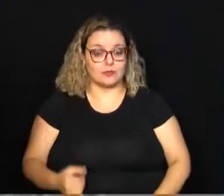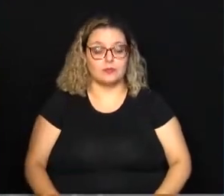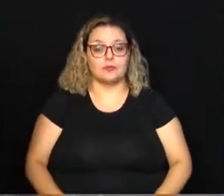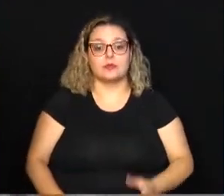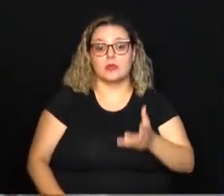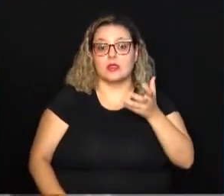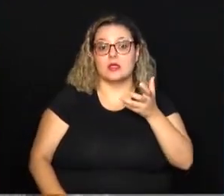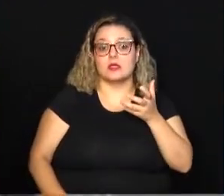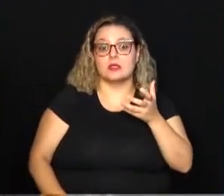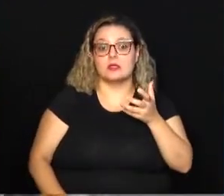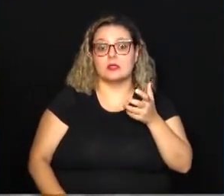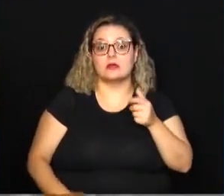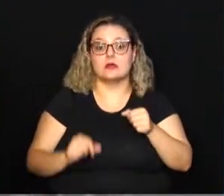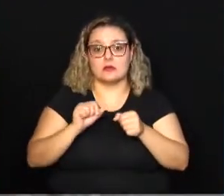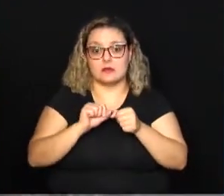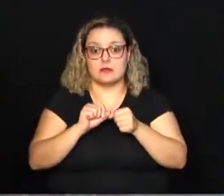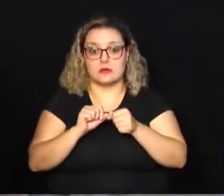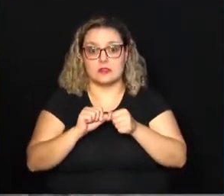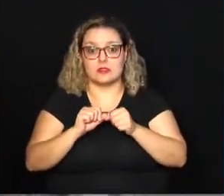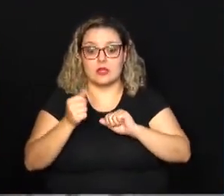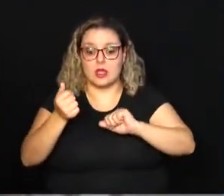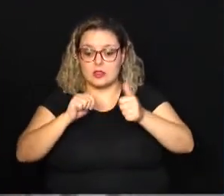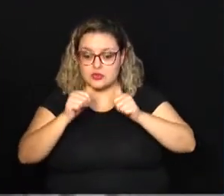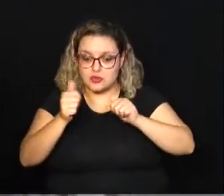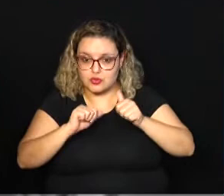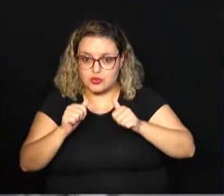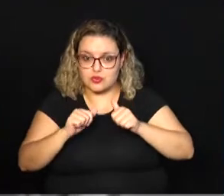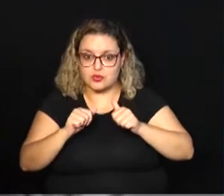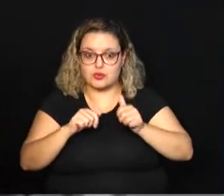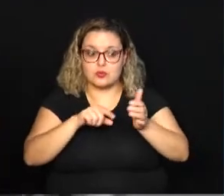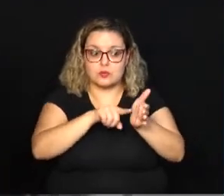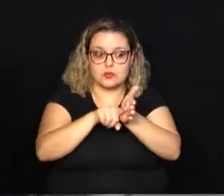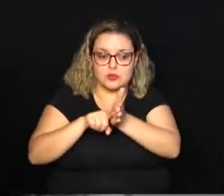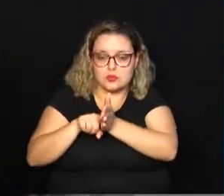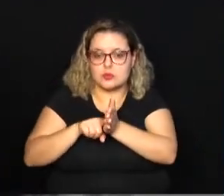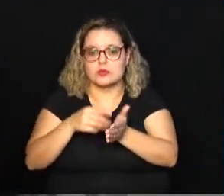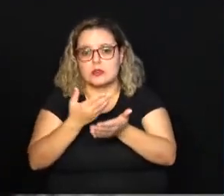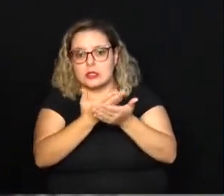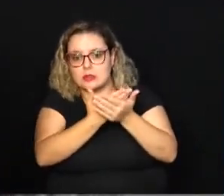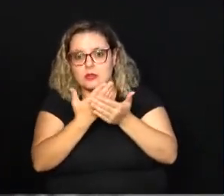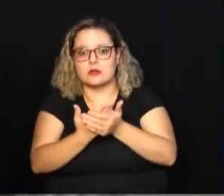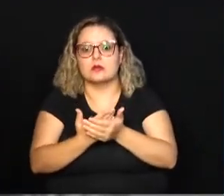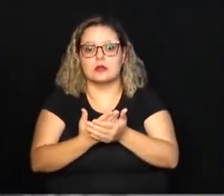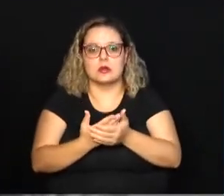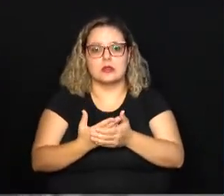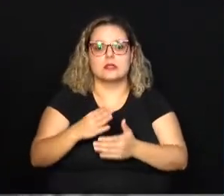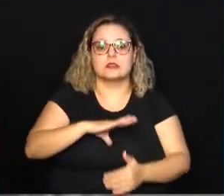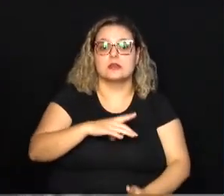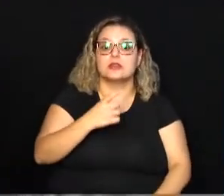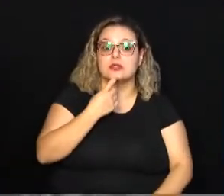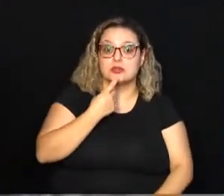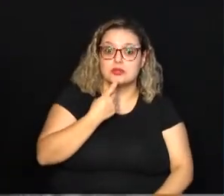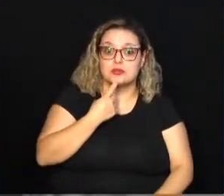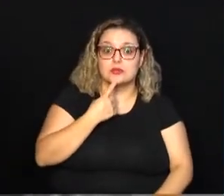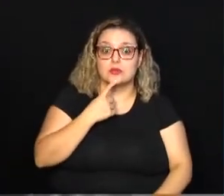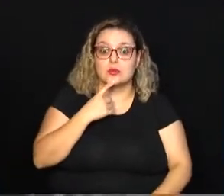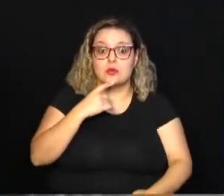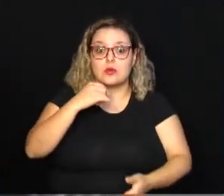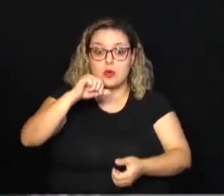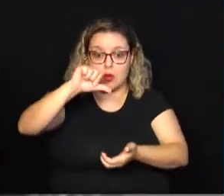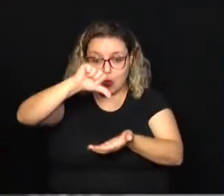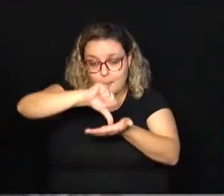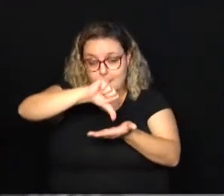senhor fizesse uma análise da situação de Campinas, pensando que Campinas é um polo, né? Quer dizer, Campinas é um polo na